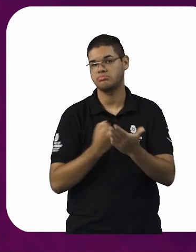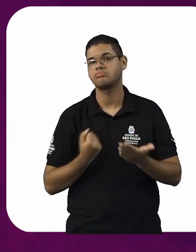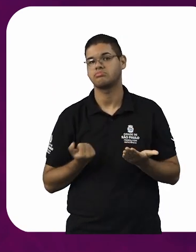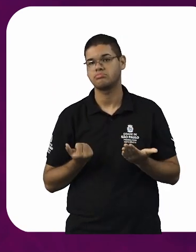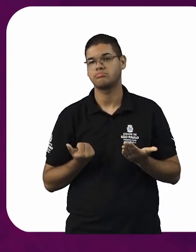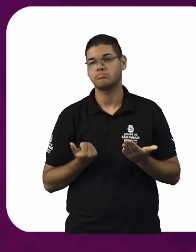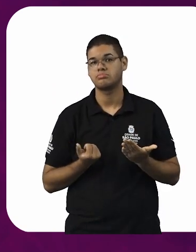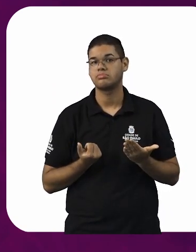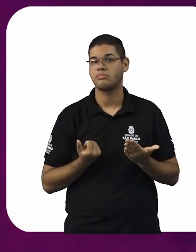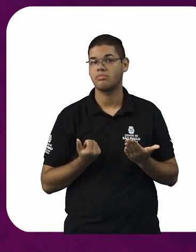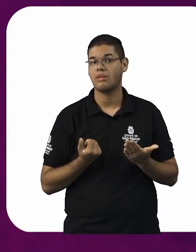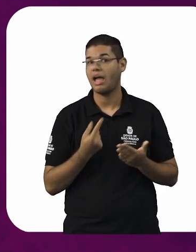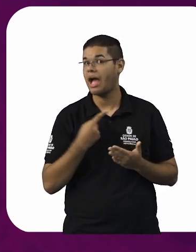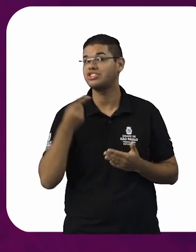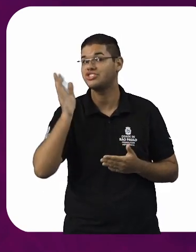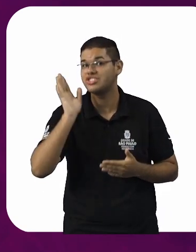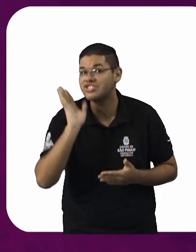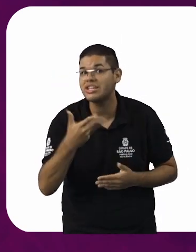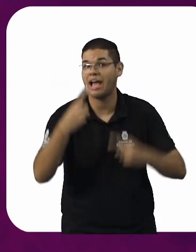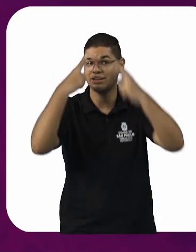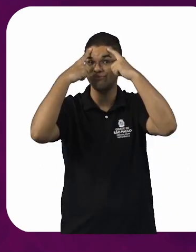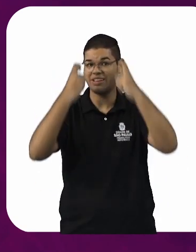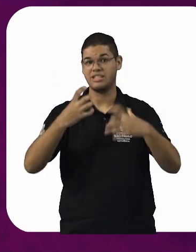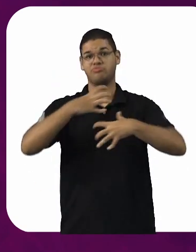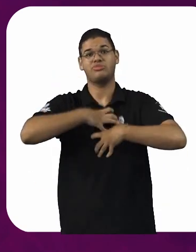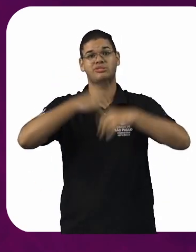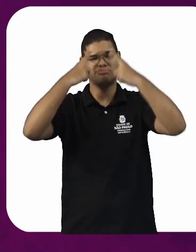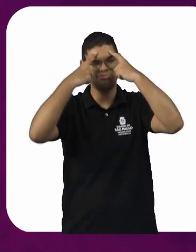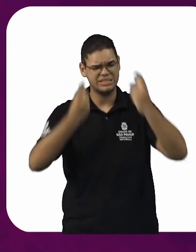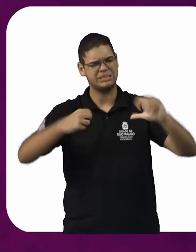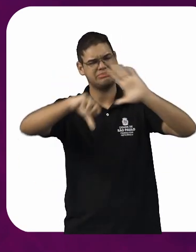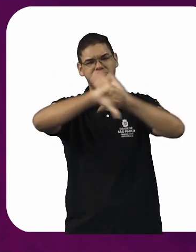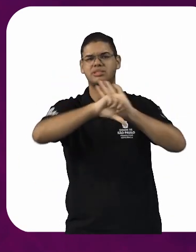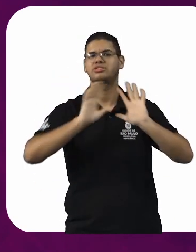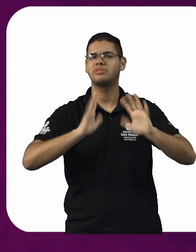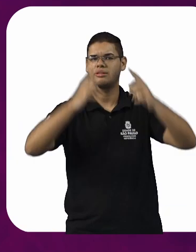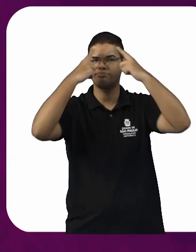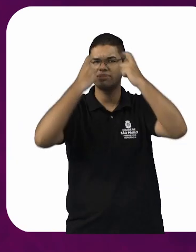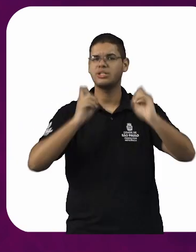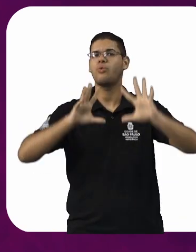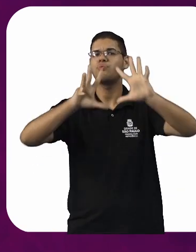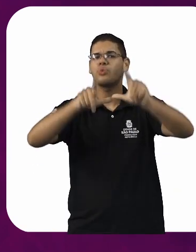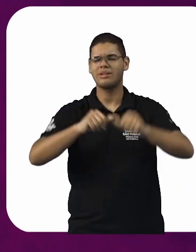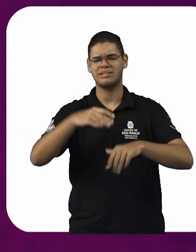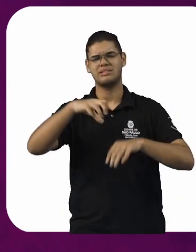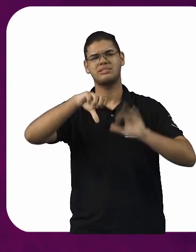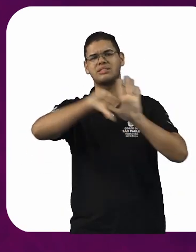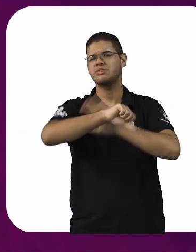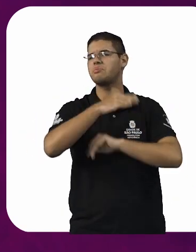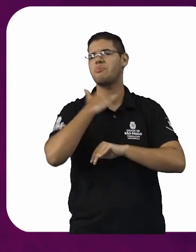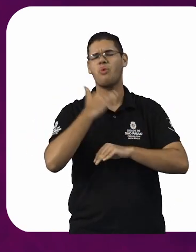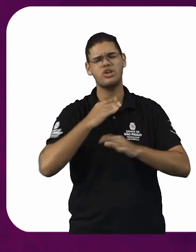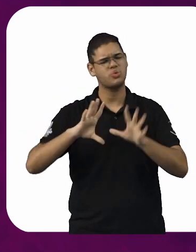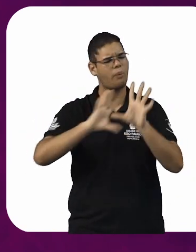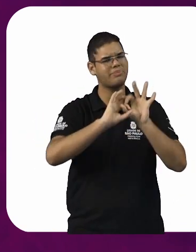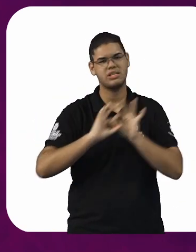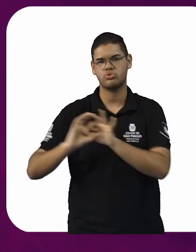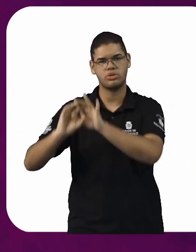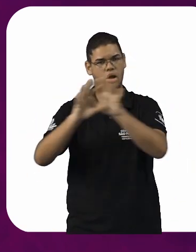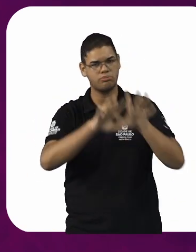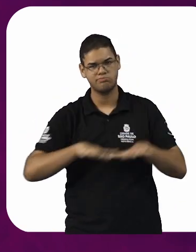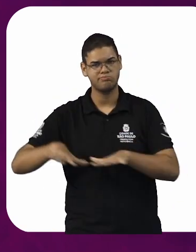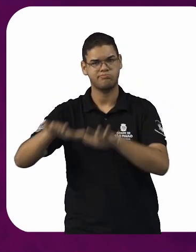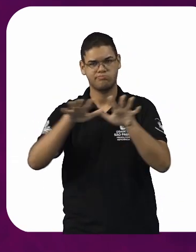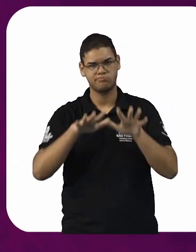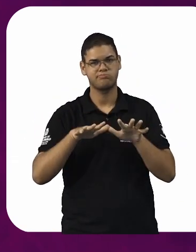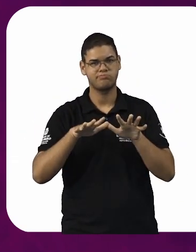ele coloca, já somos violentos. Então, isso essas mortes entram no contexto geral. Não, você